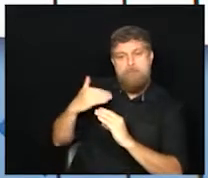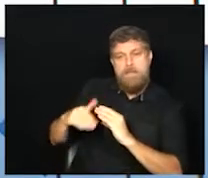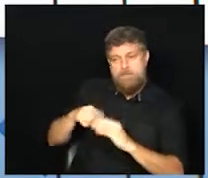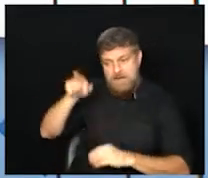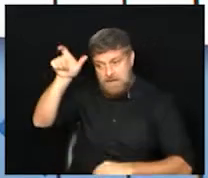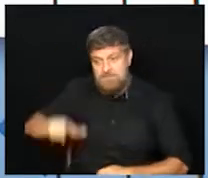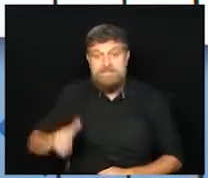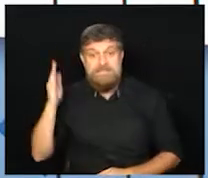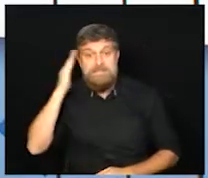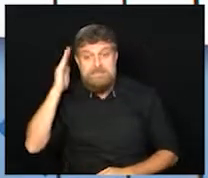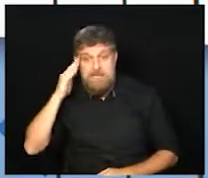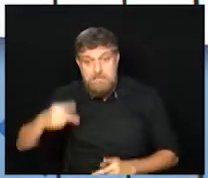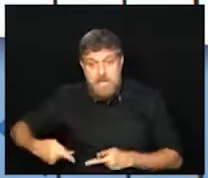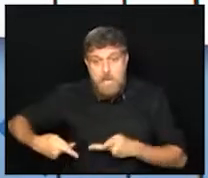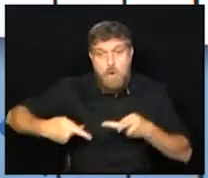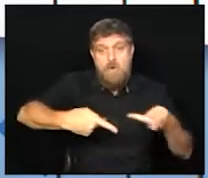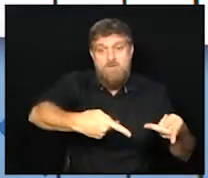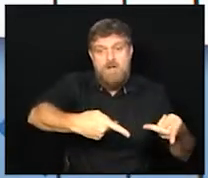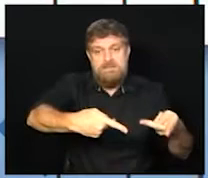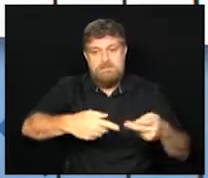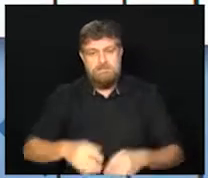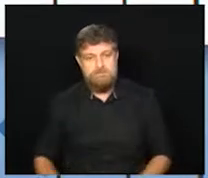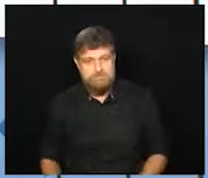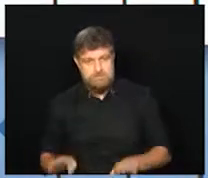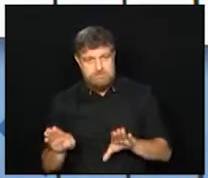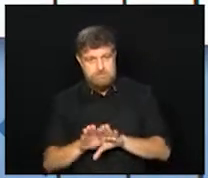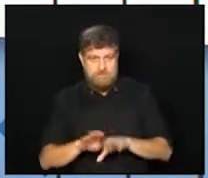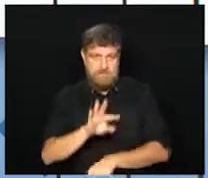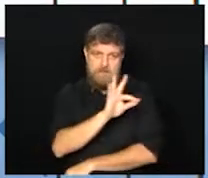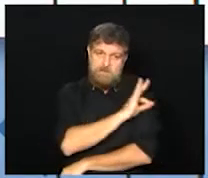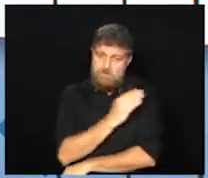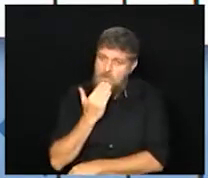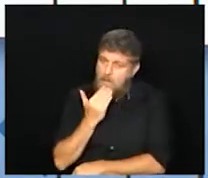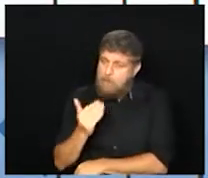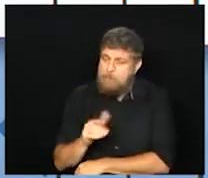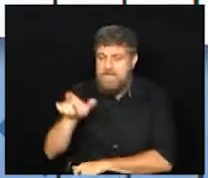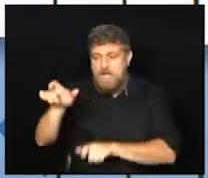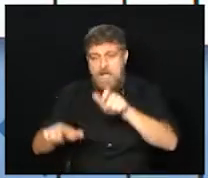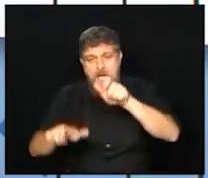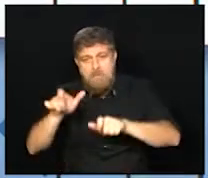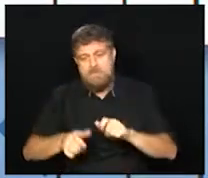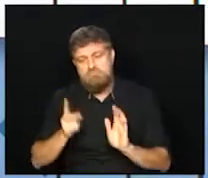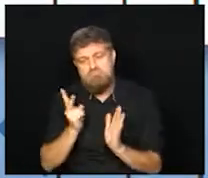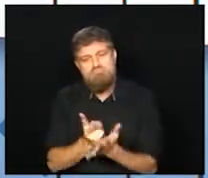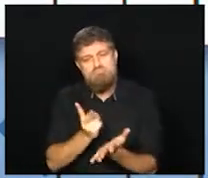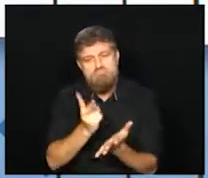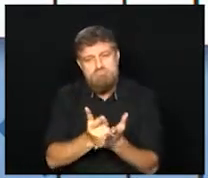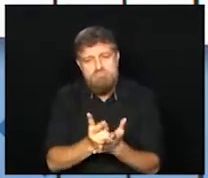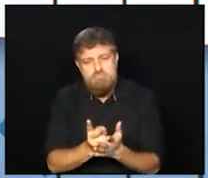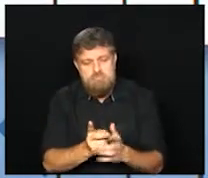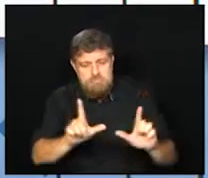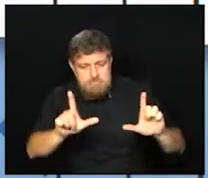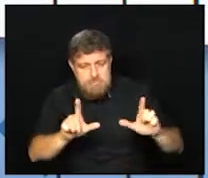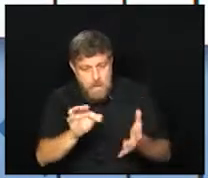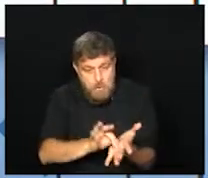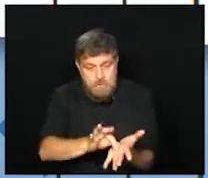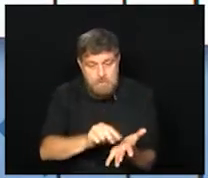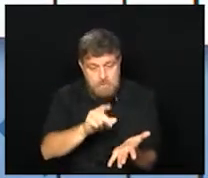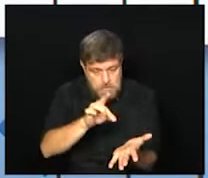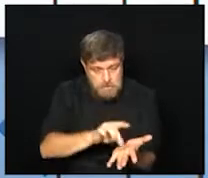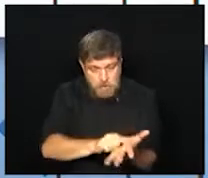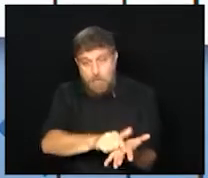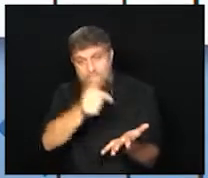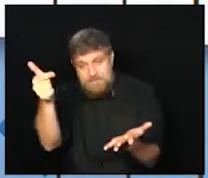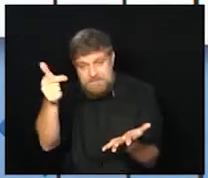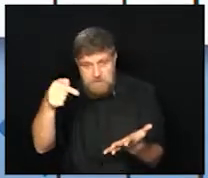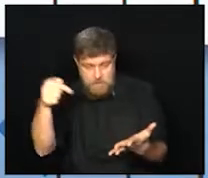qualquer tipo de convocação. E também a Prefeitura pede para que as pessoas continuem acompanhando o Diário Oficial do município,